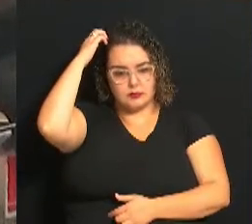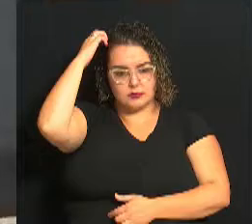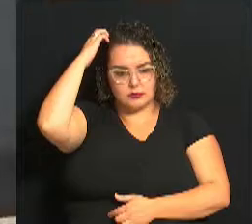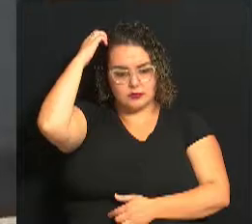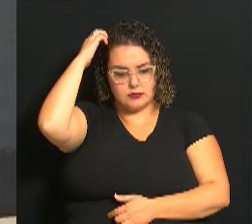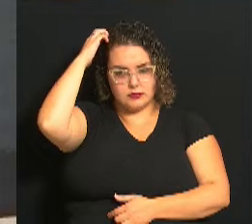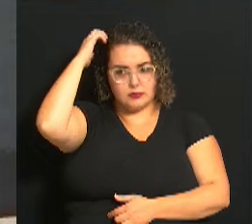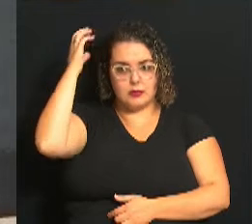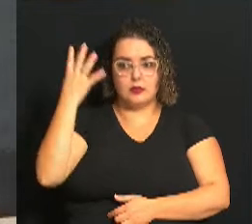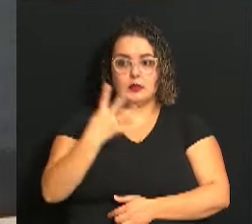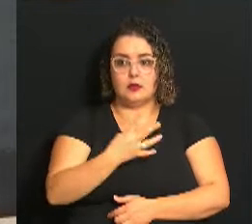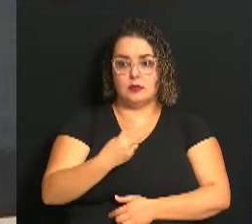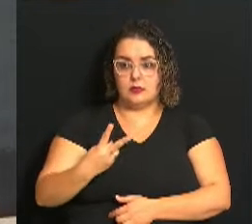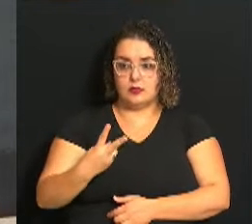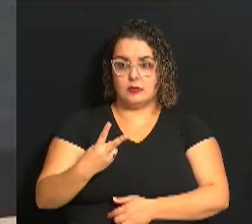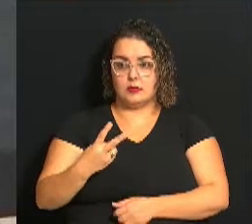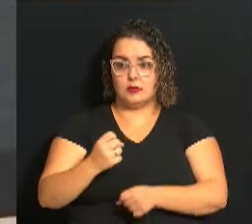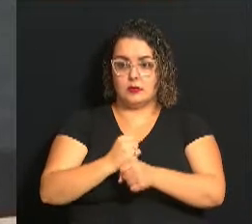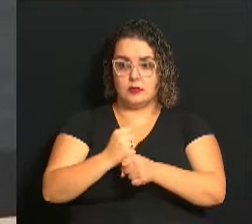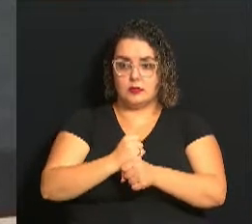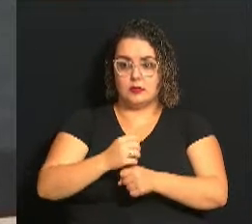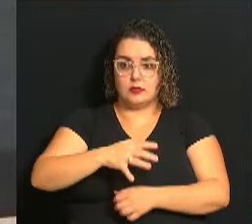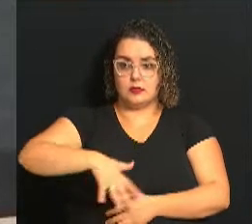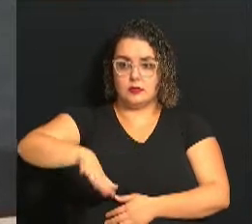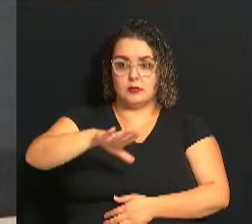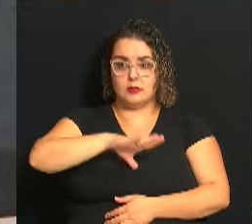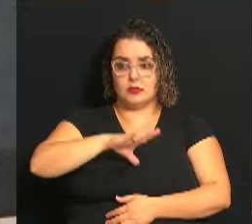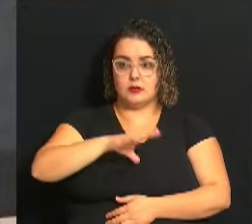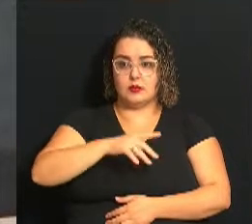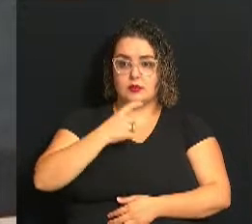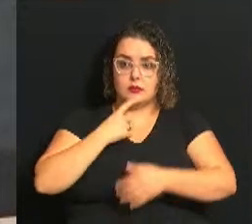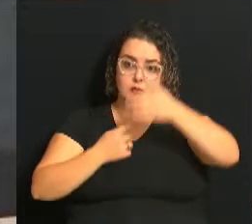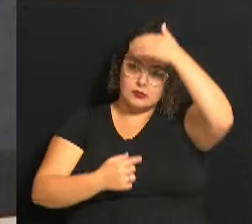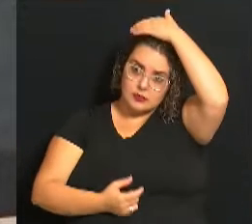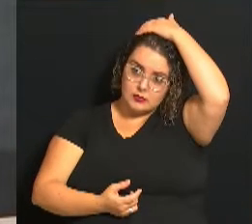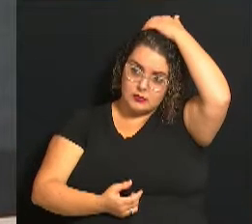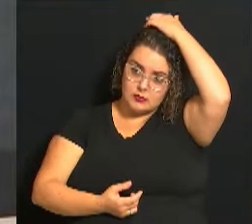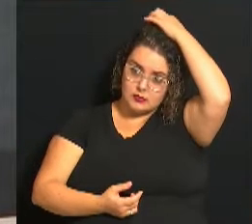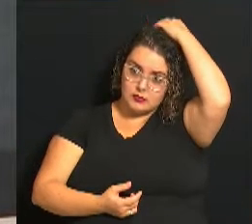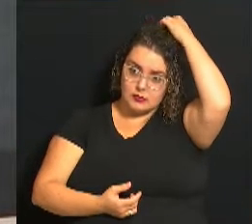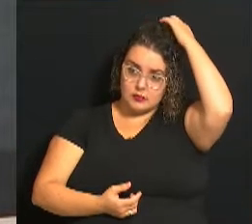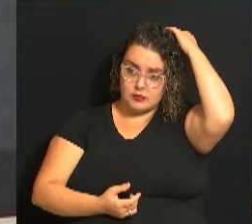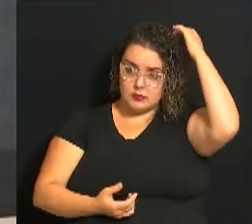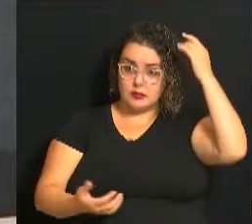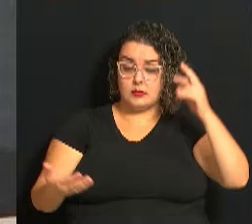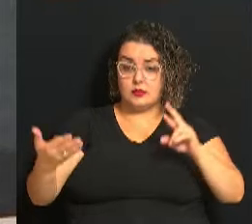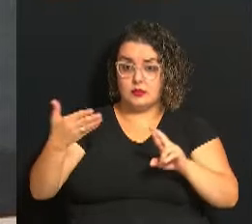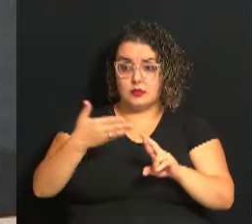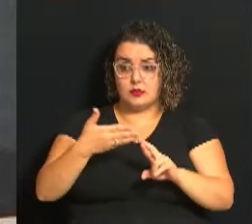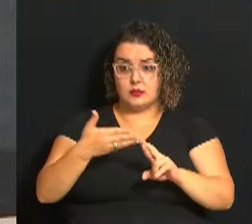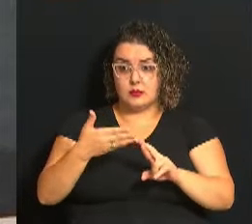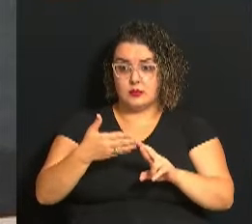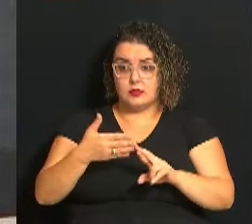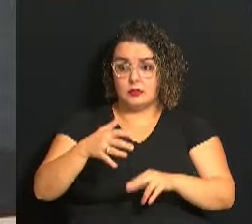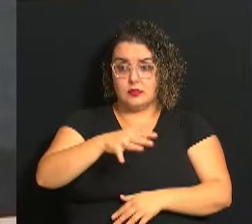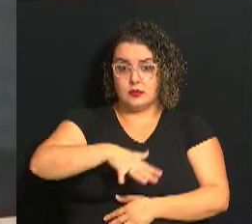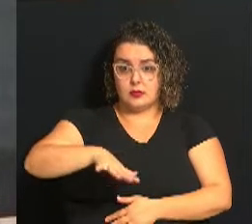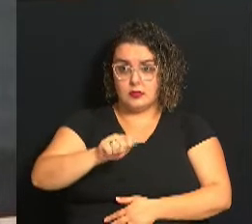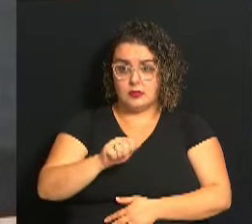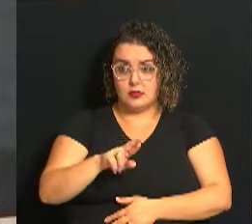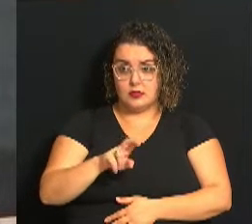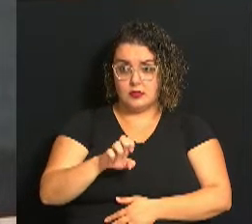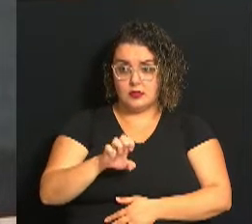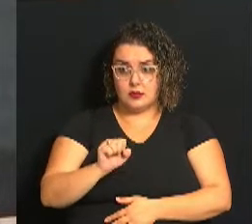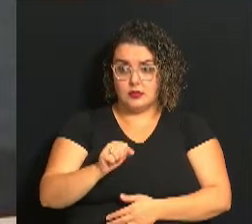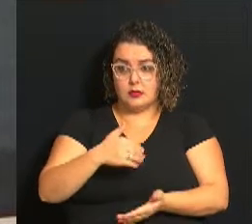nessa área aqui em Campinas. Represento aqui 2 entidades, a AREA, Associação Regional de Escritórios de